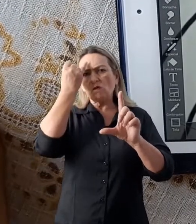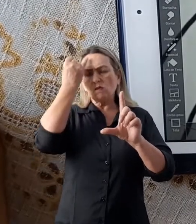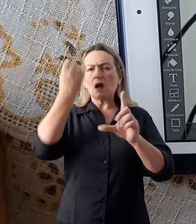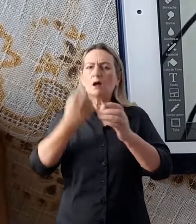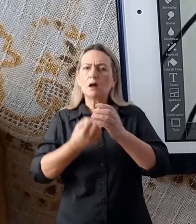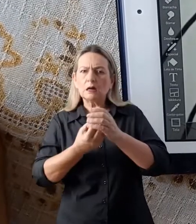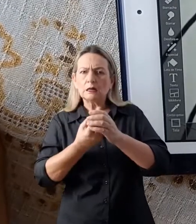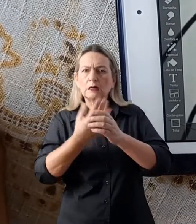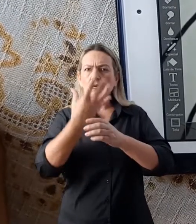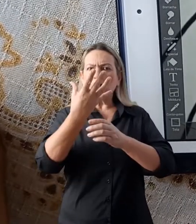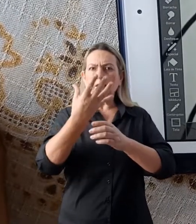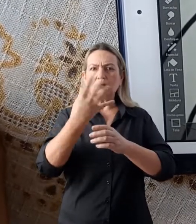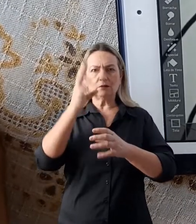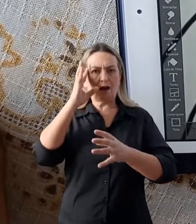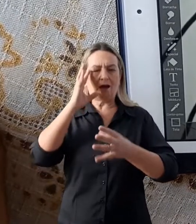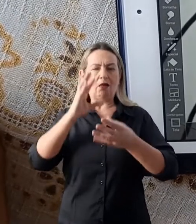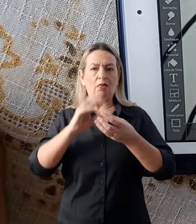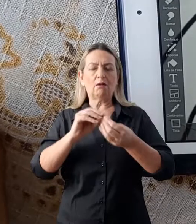fazer,